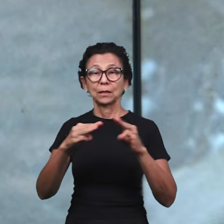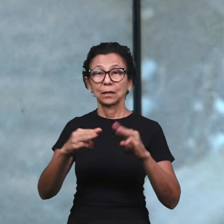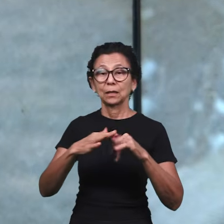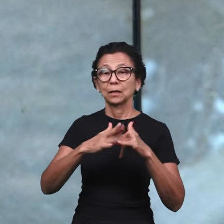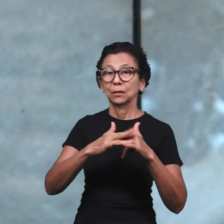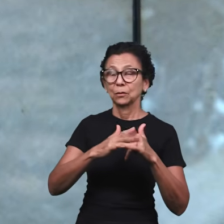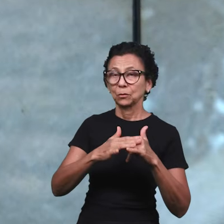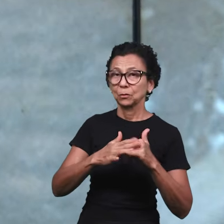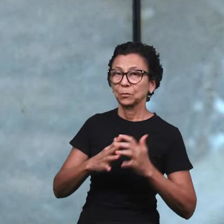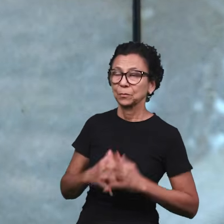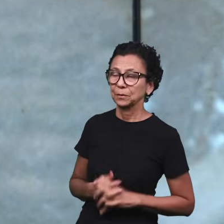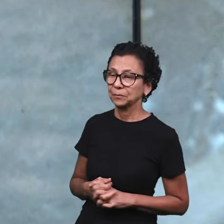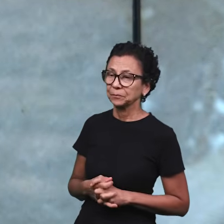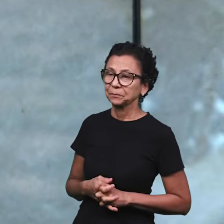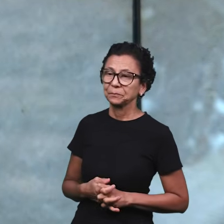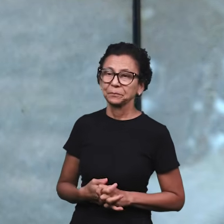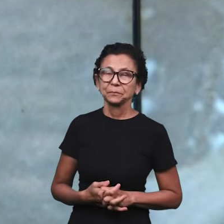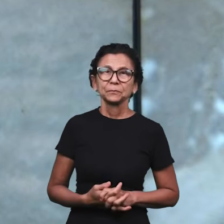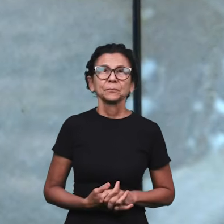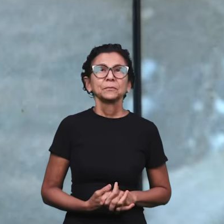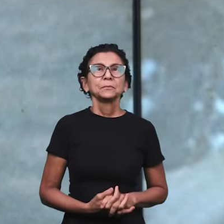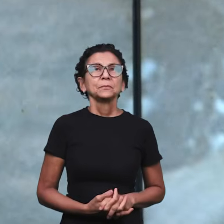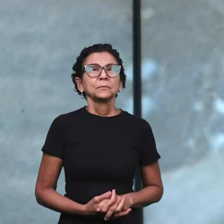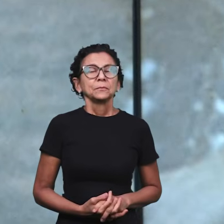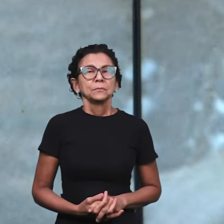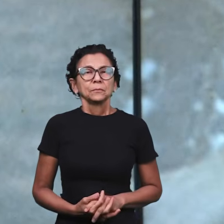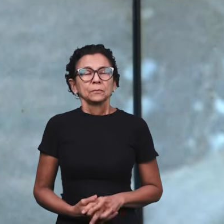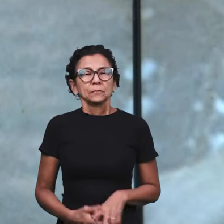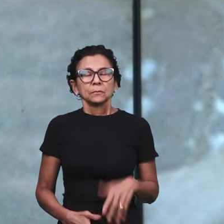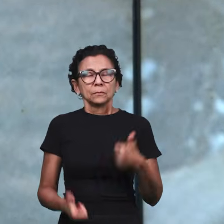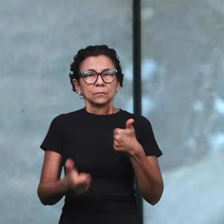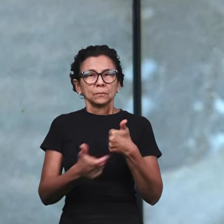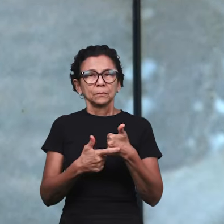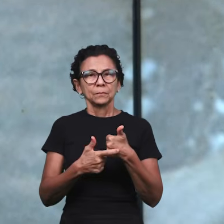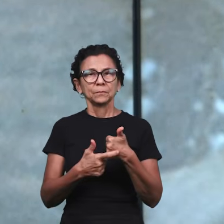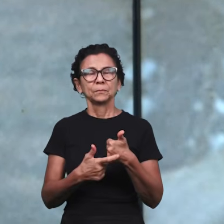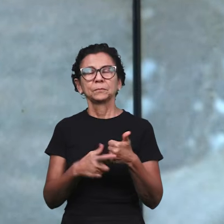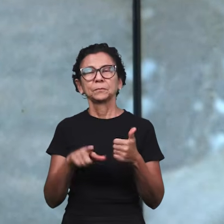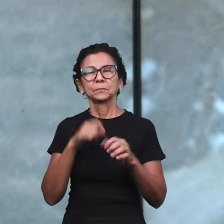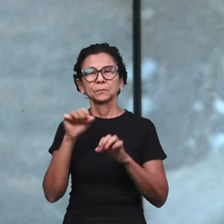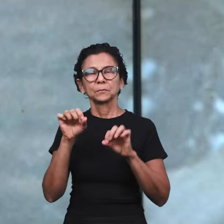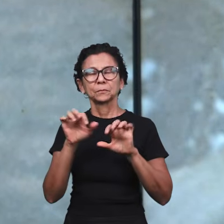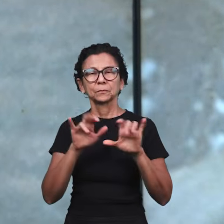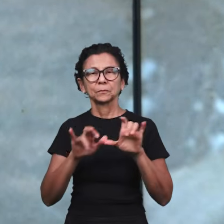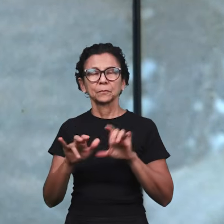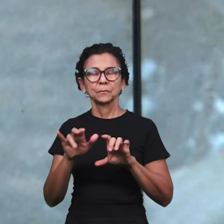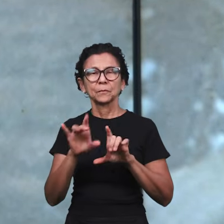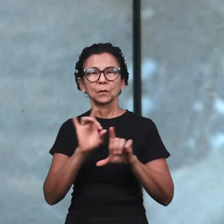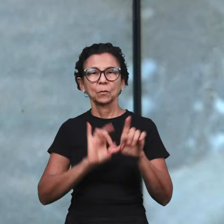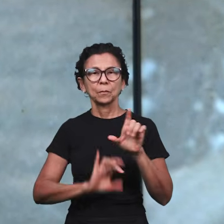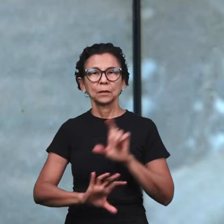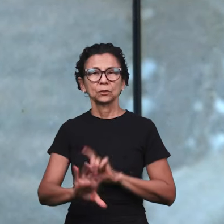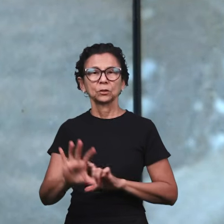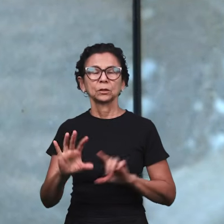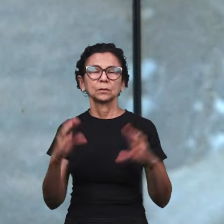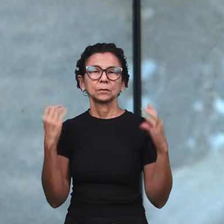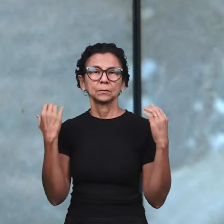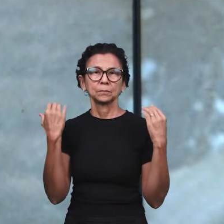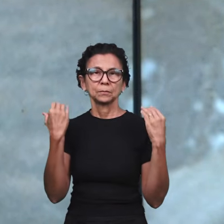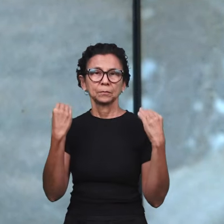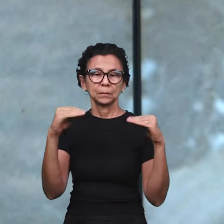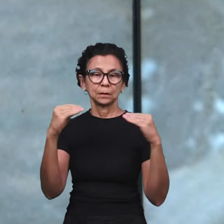A você que está no YouTube, mais uma vez a gente lembra. Curta, comente, compartilhe, pegue o link, coloque nos grupos aí onde